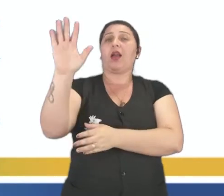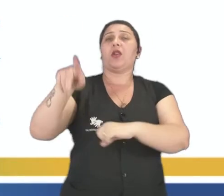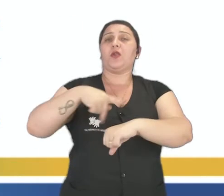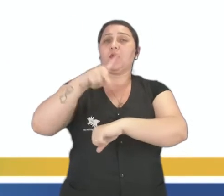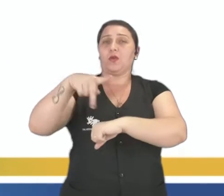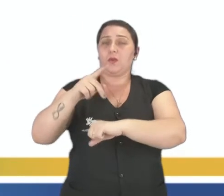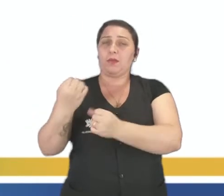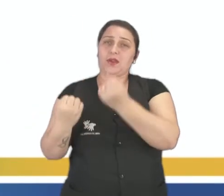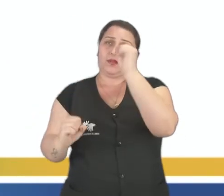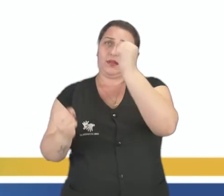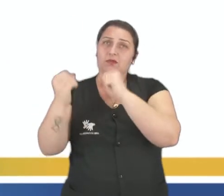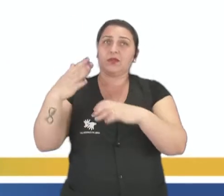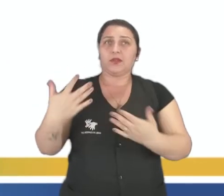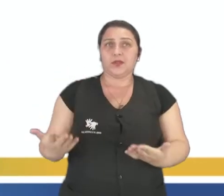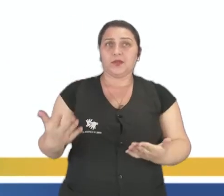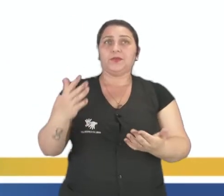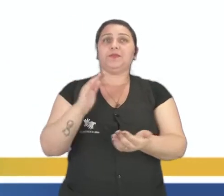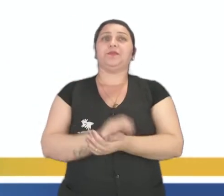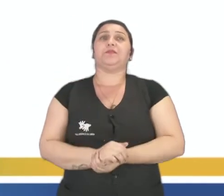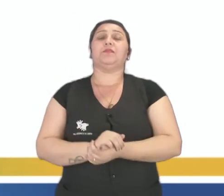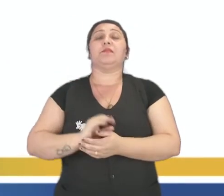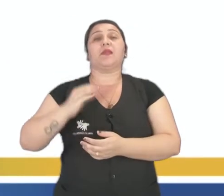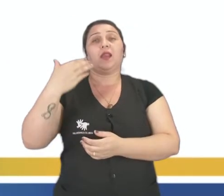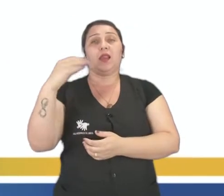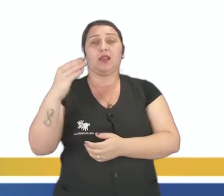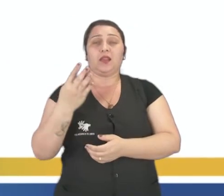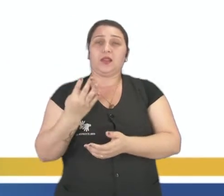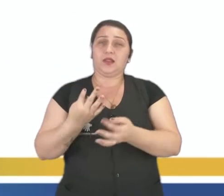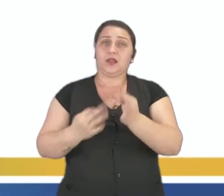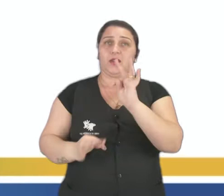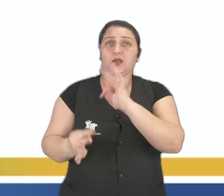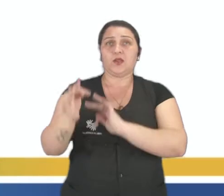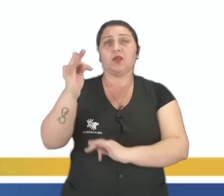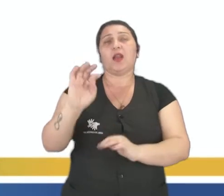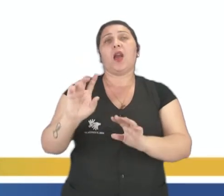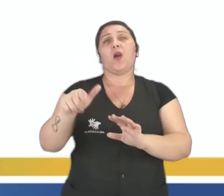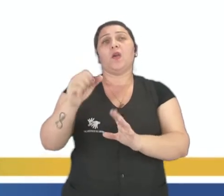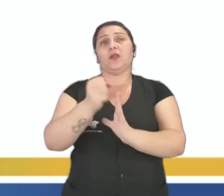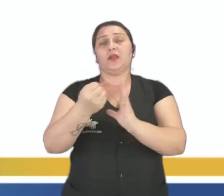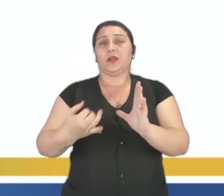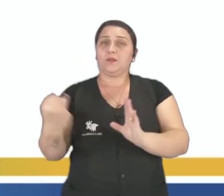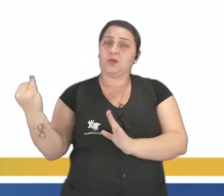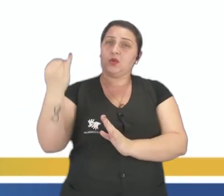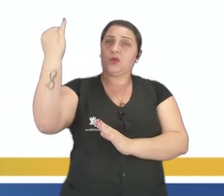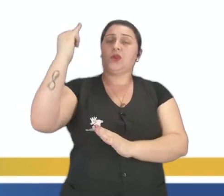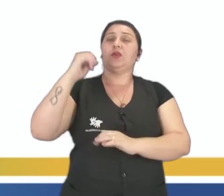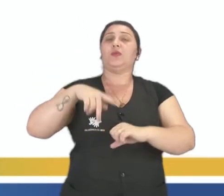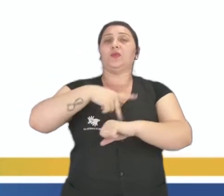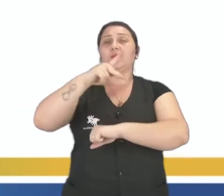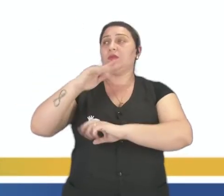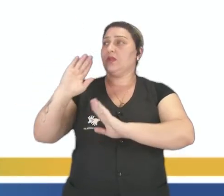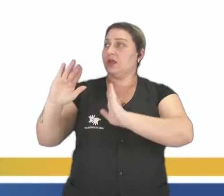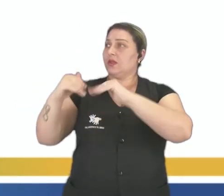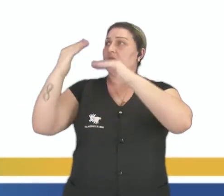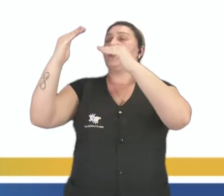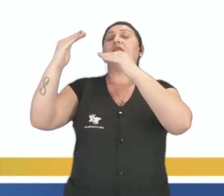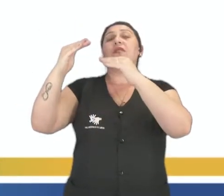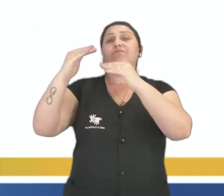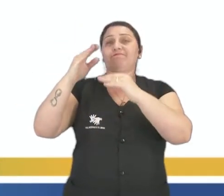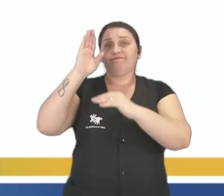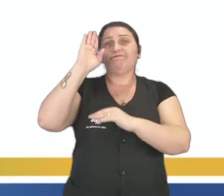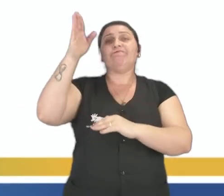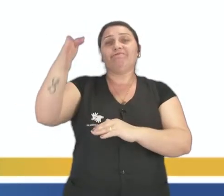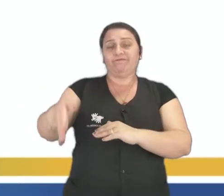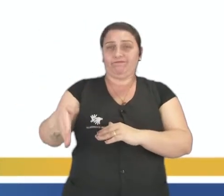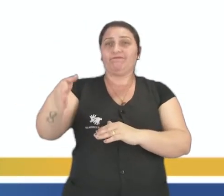que é industrializado. A ciência e tecnologia é uma outra característica importante dos países desenvolvidos, são